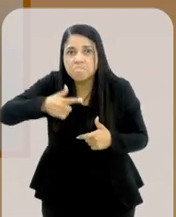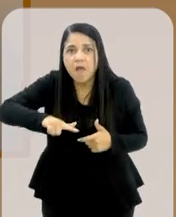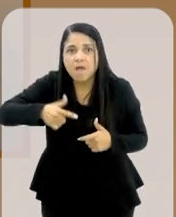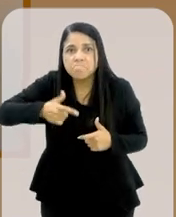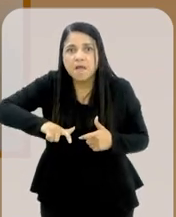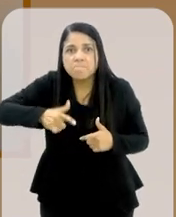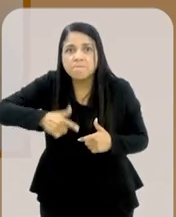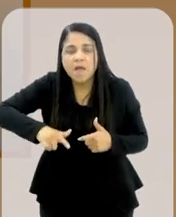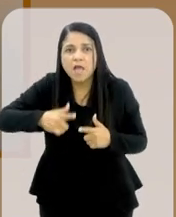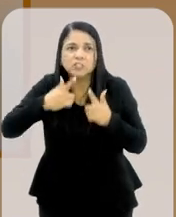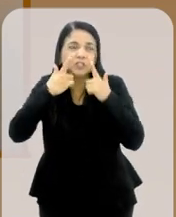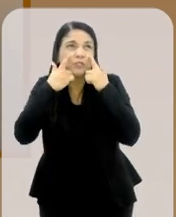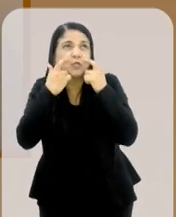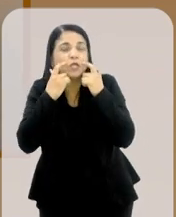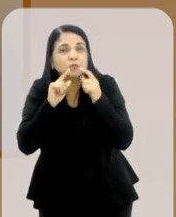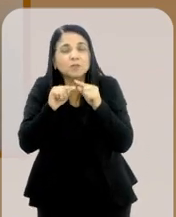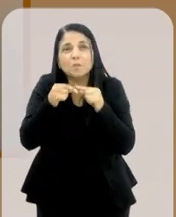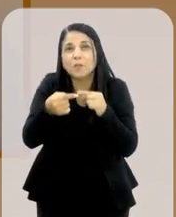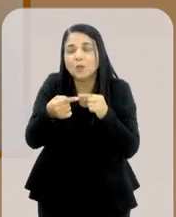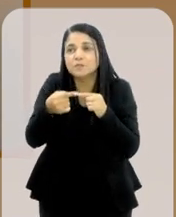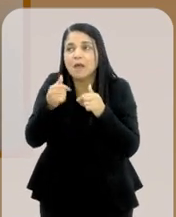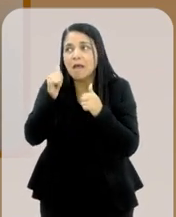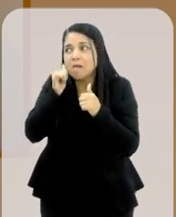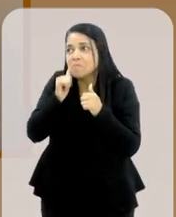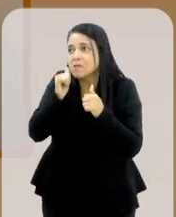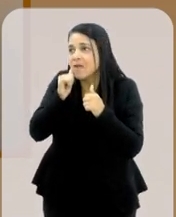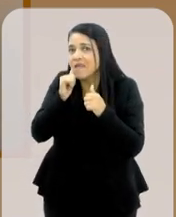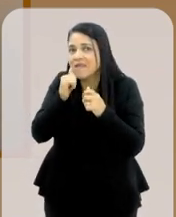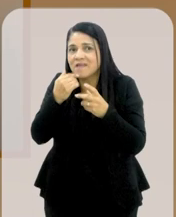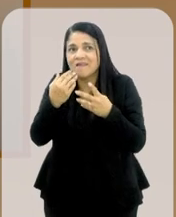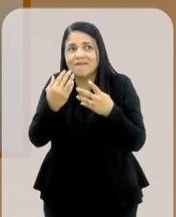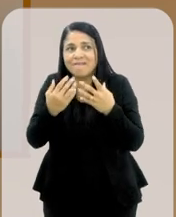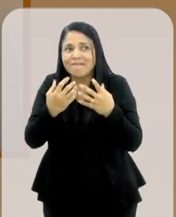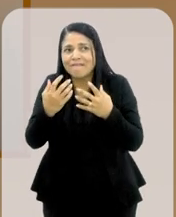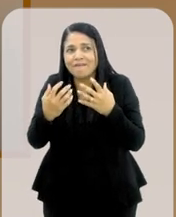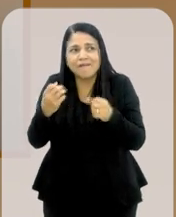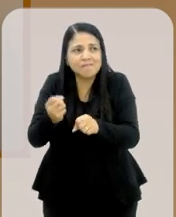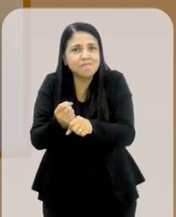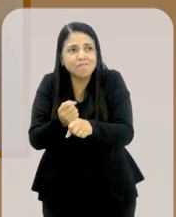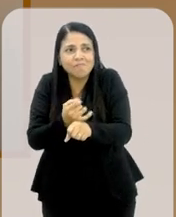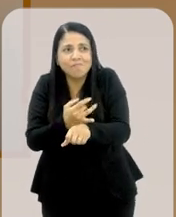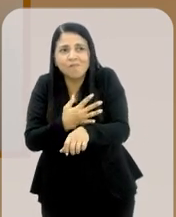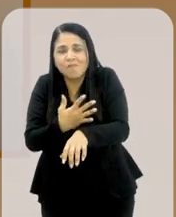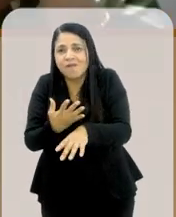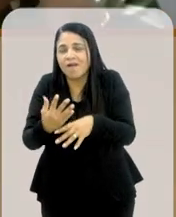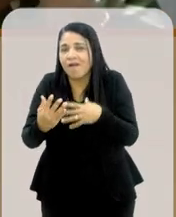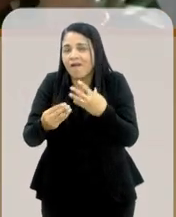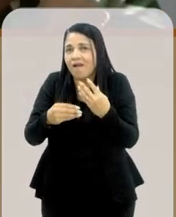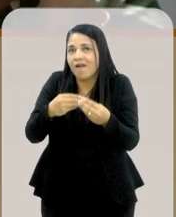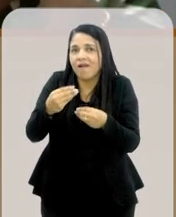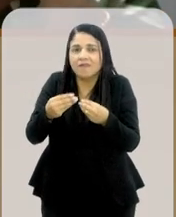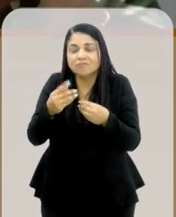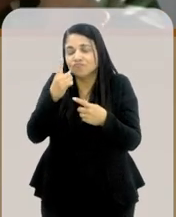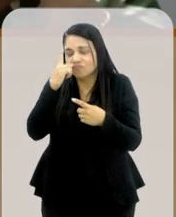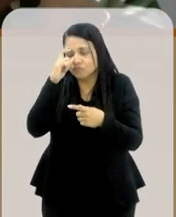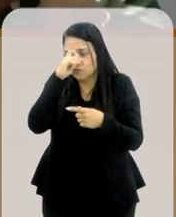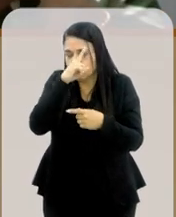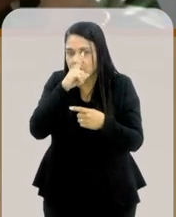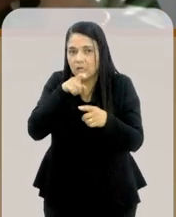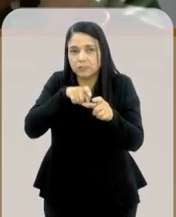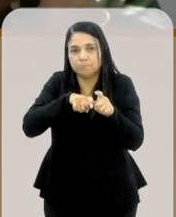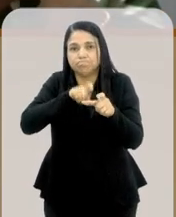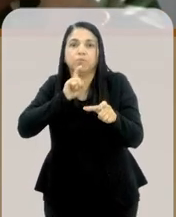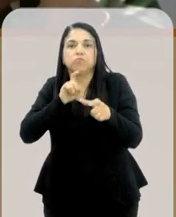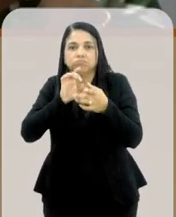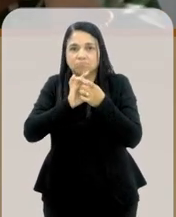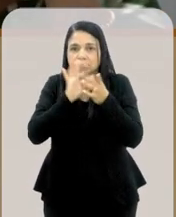das agressões e chorando depois. E a mulher também se envolve naquele ciclo e tem muita dificuldade